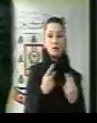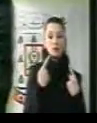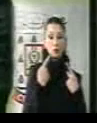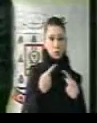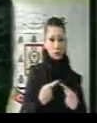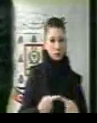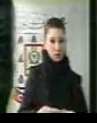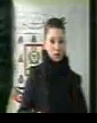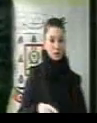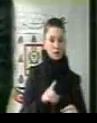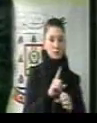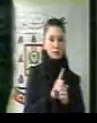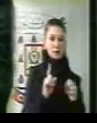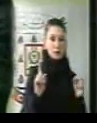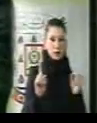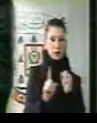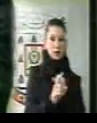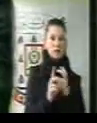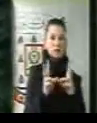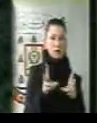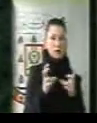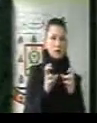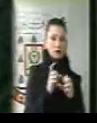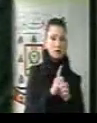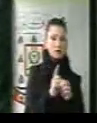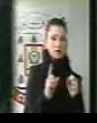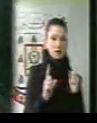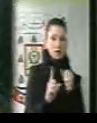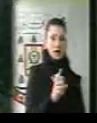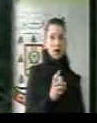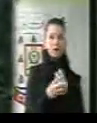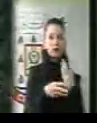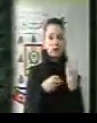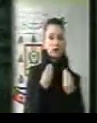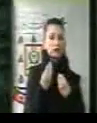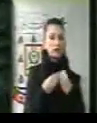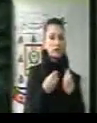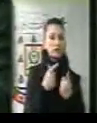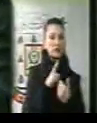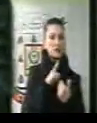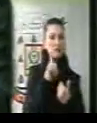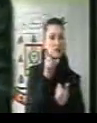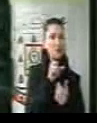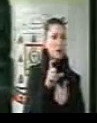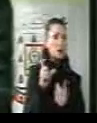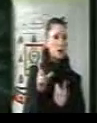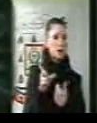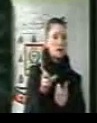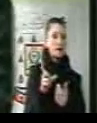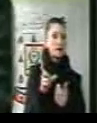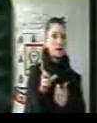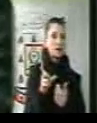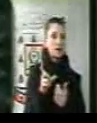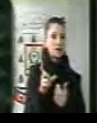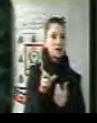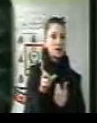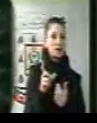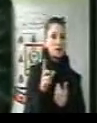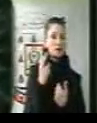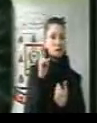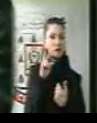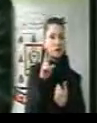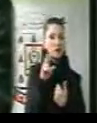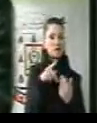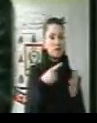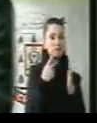questão social, essa percepção social que você, em algumas palavras, você pincela, né, sobre